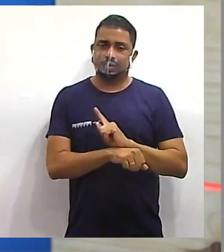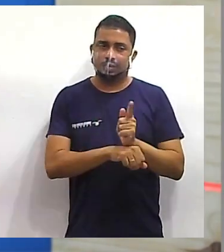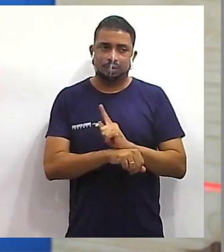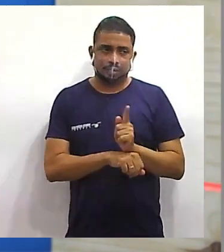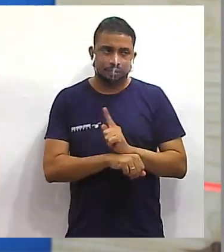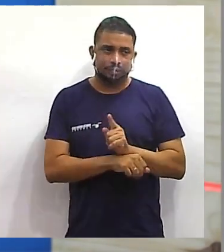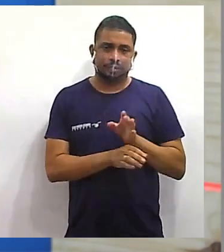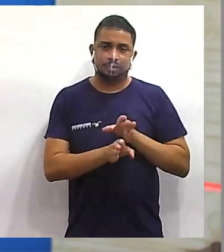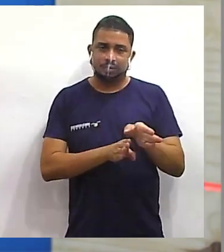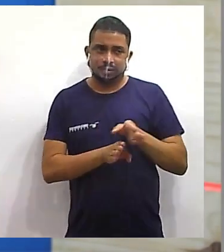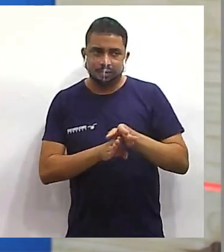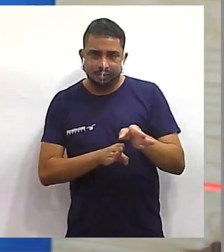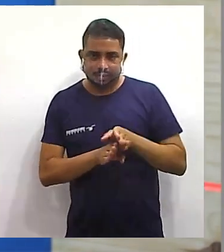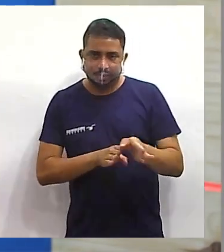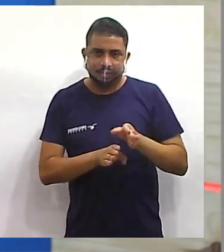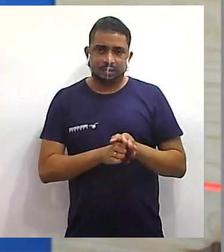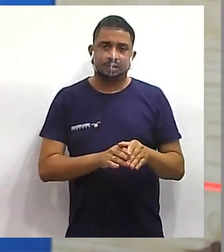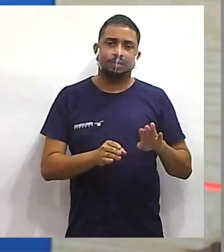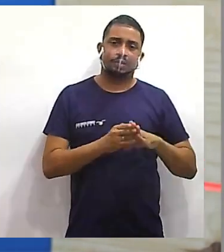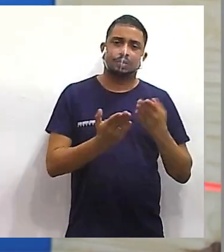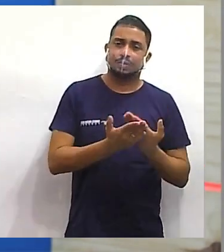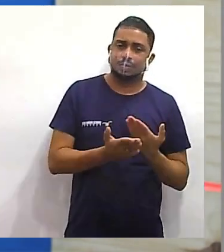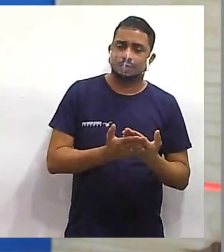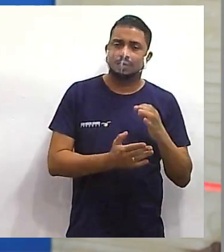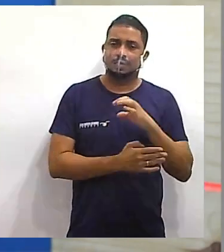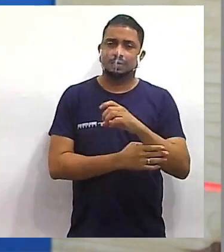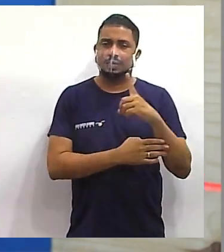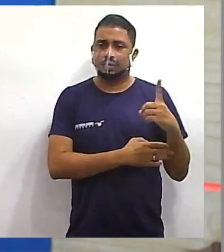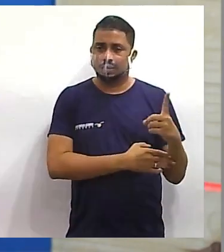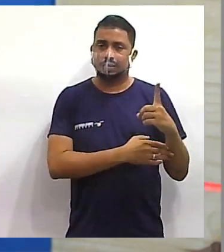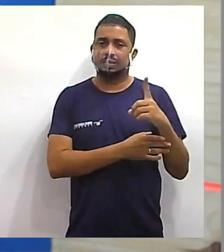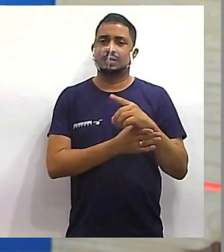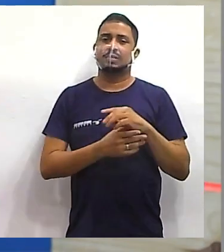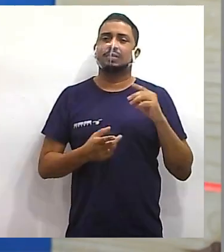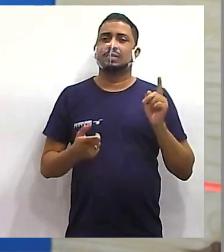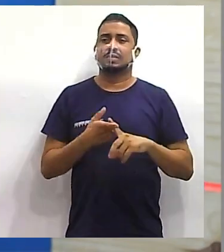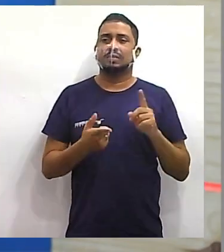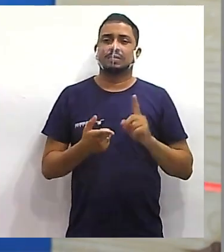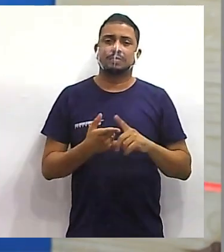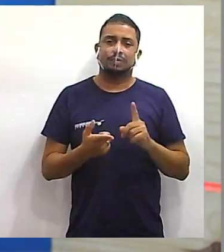gestores, orientadores de escola, coordenadores, até